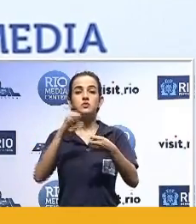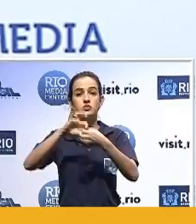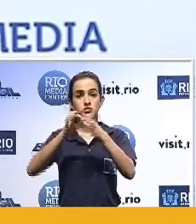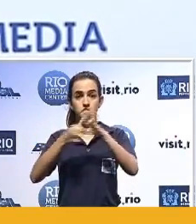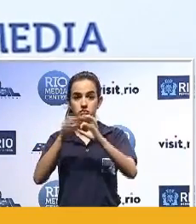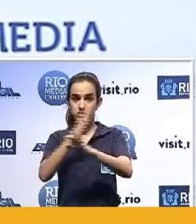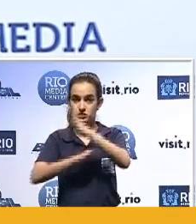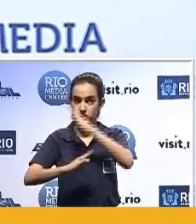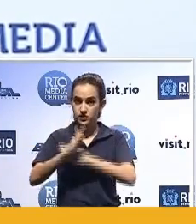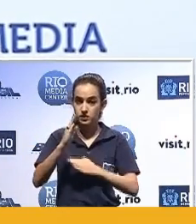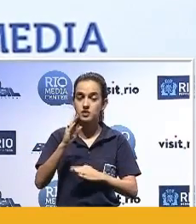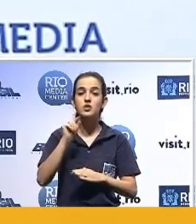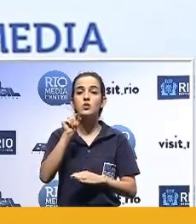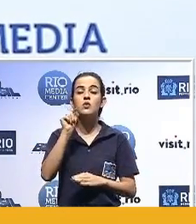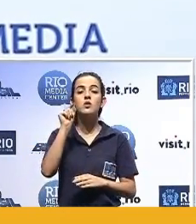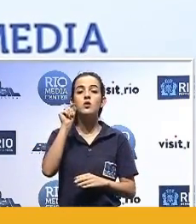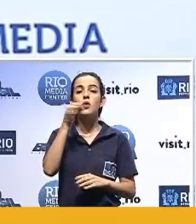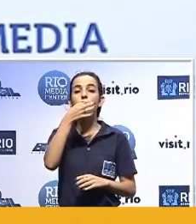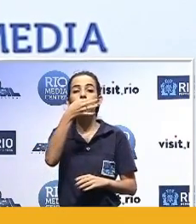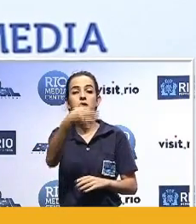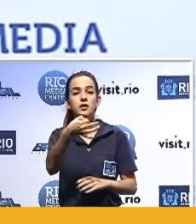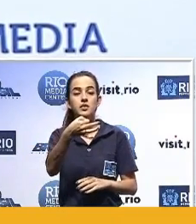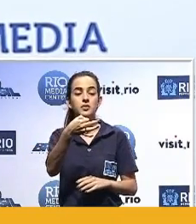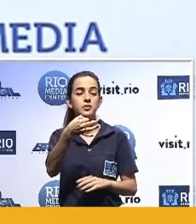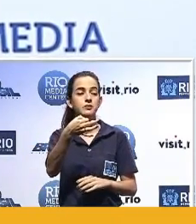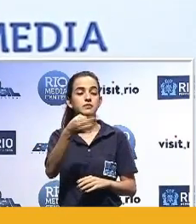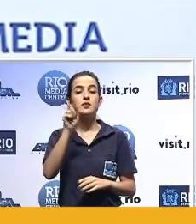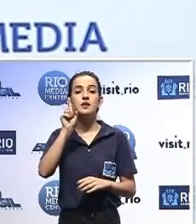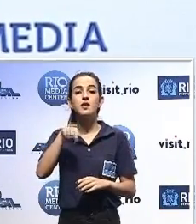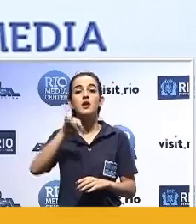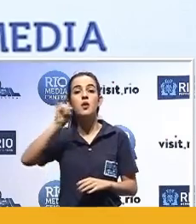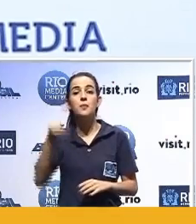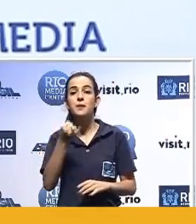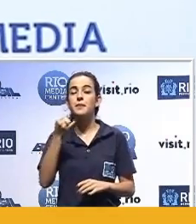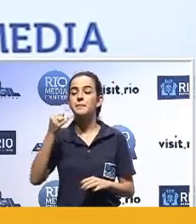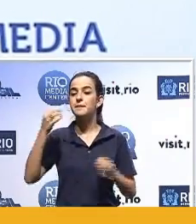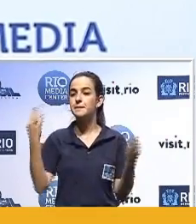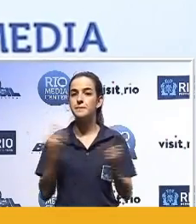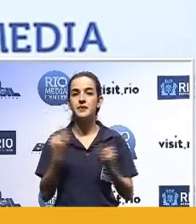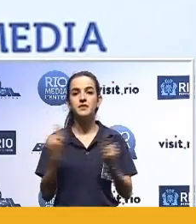Paralímpicos, na nossa opinião, são uma oportunidade perfeita